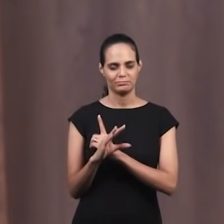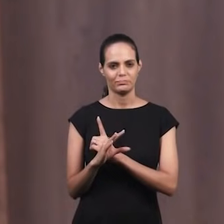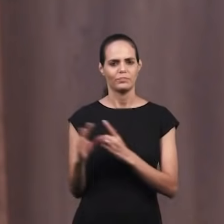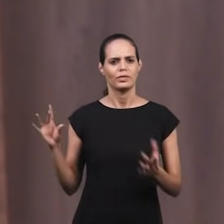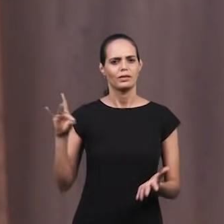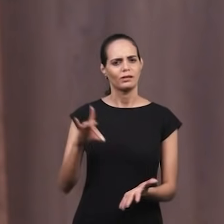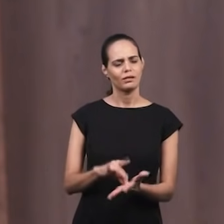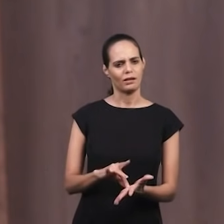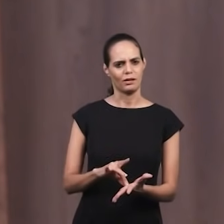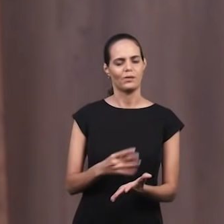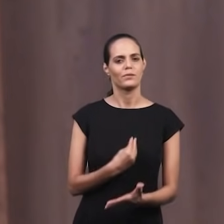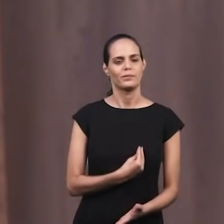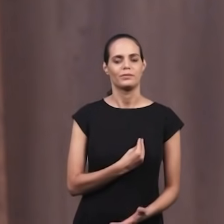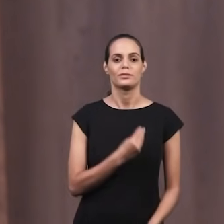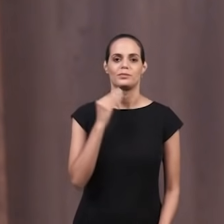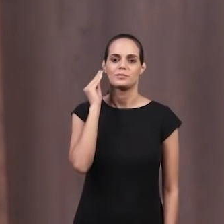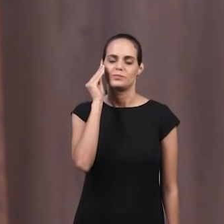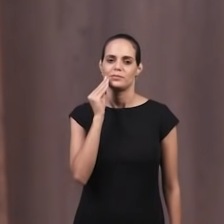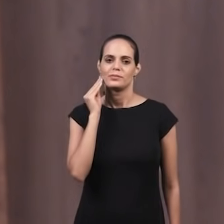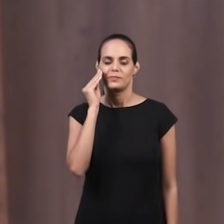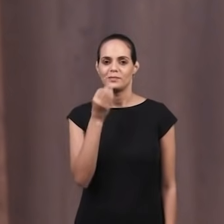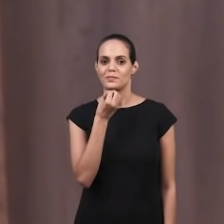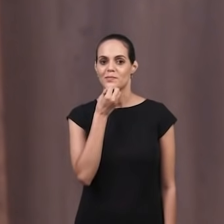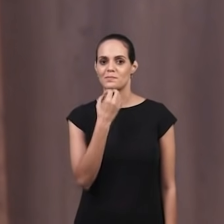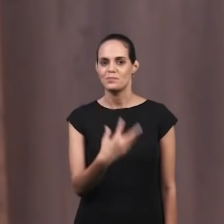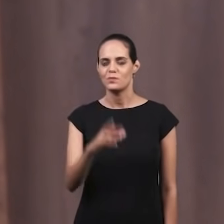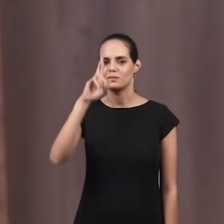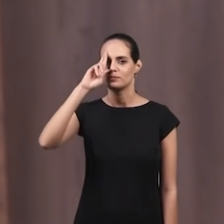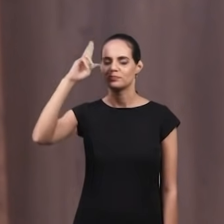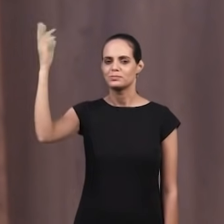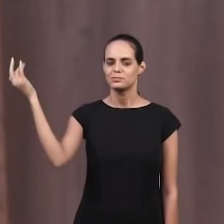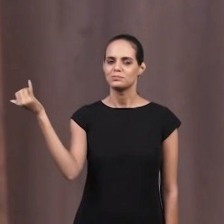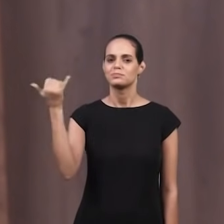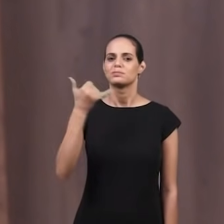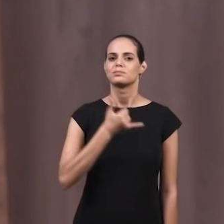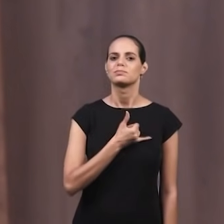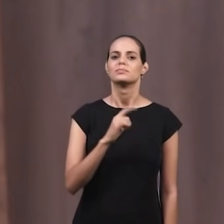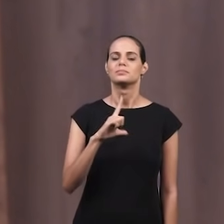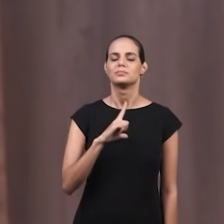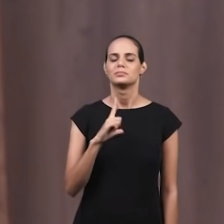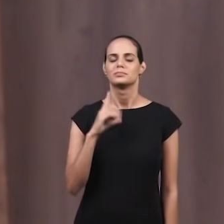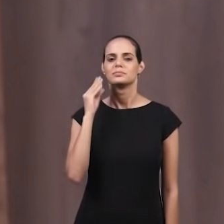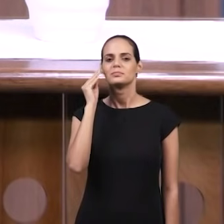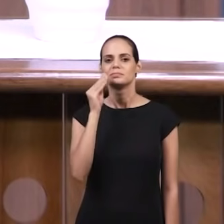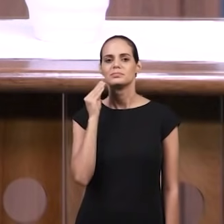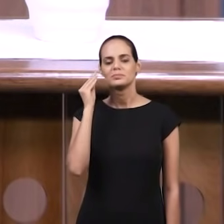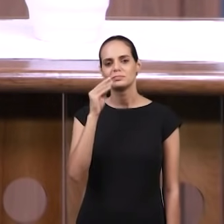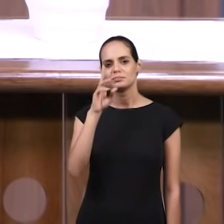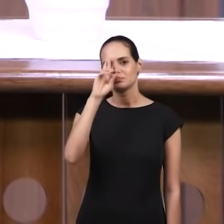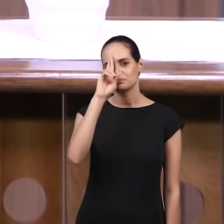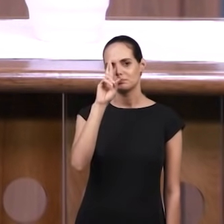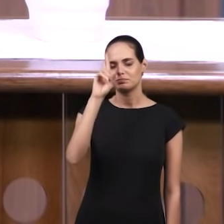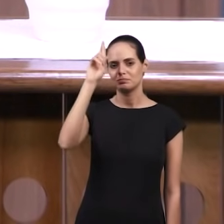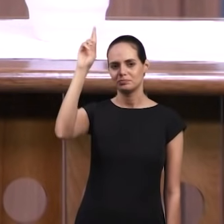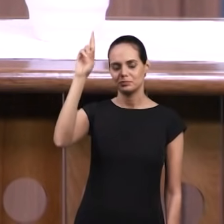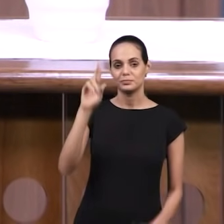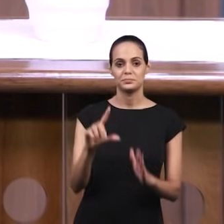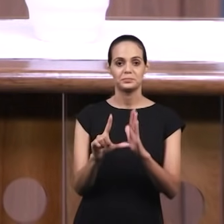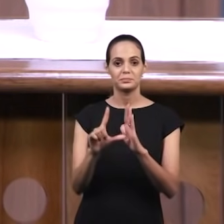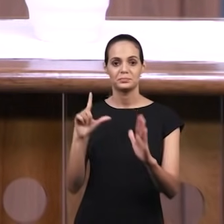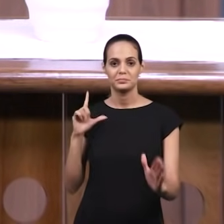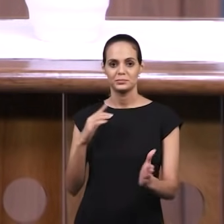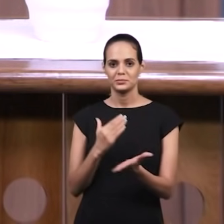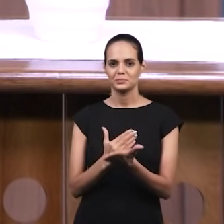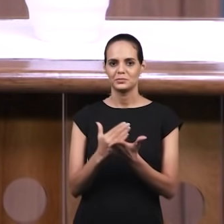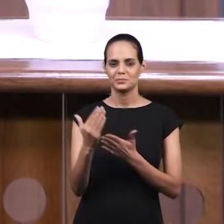uma experiência, ver como é bom ouvir a voz do Senhor e ter uma experiência com Ele. E antes de nós começarmos